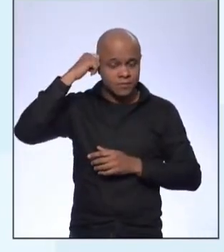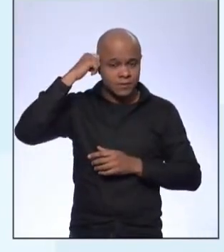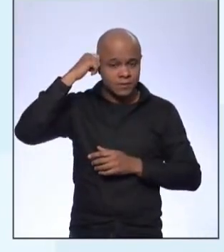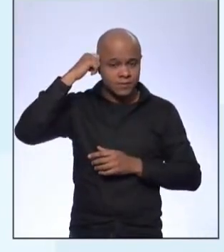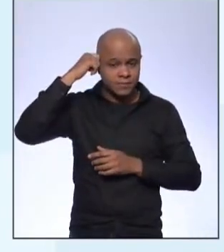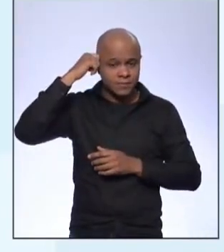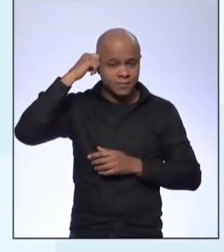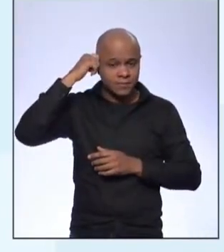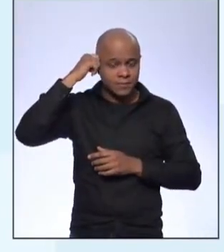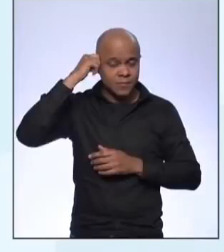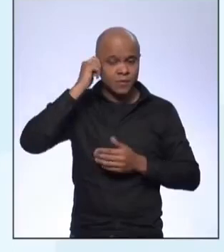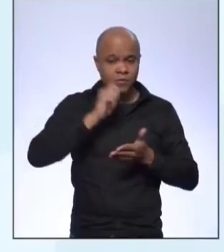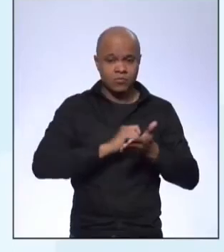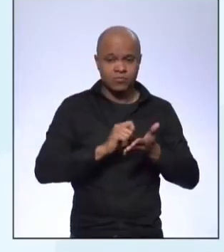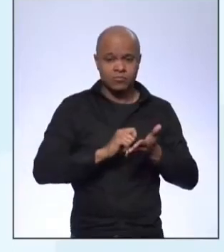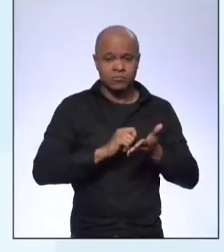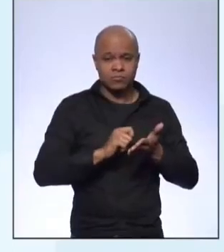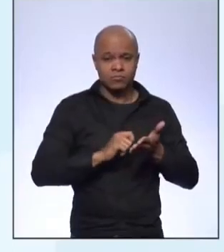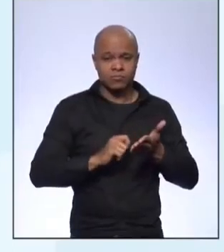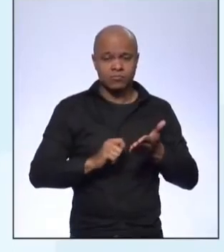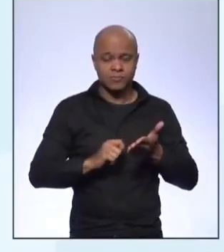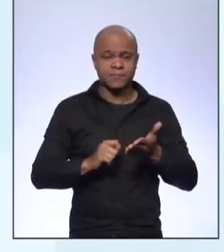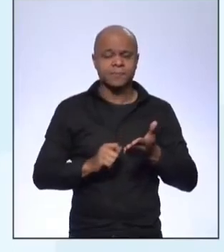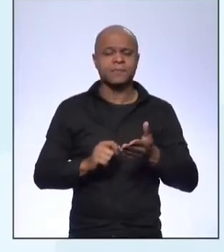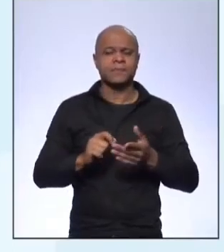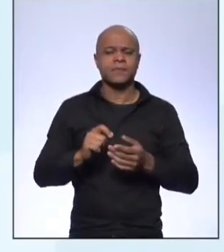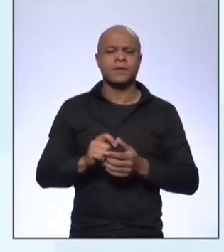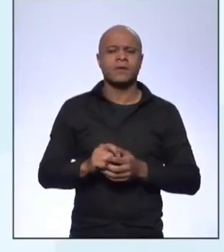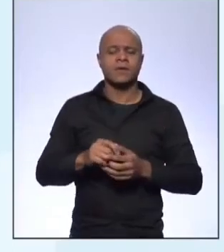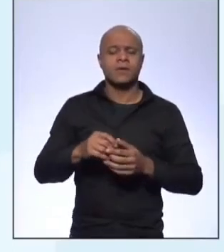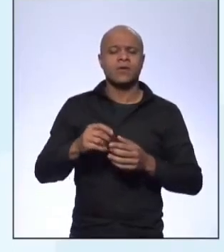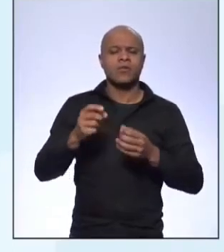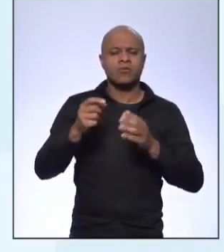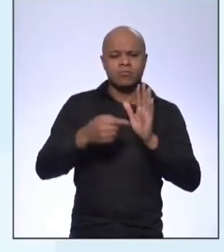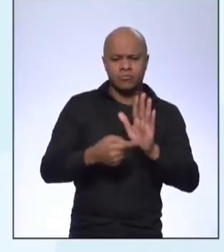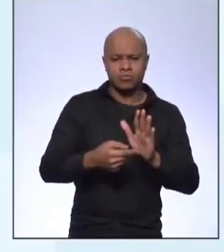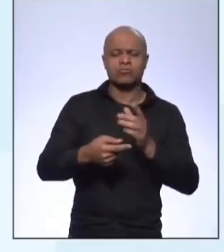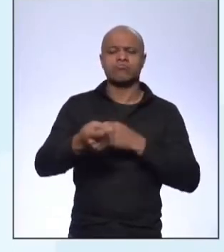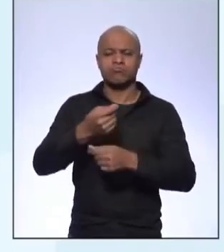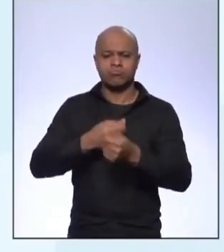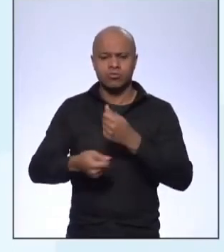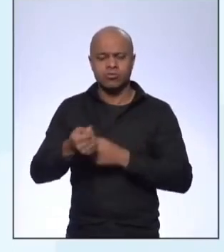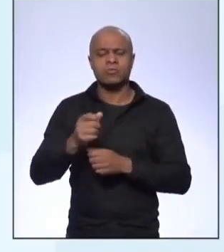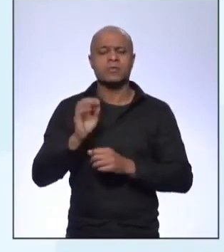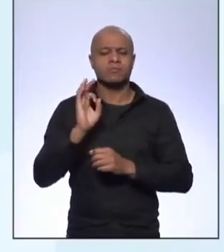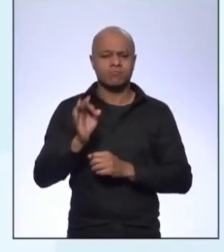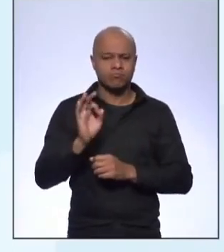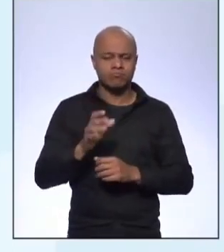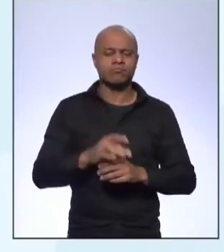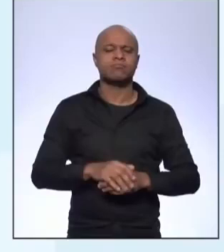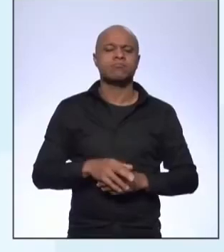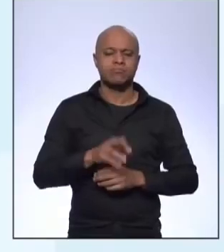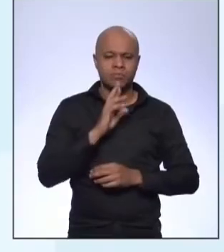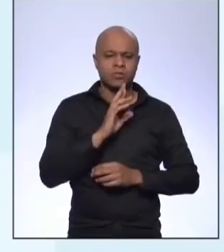Então, quem colocou que é uma imagem que envolve comércio, está correto,